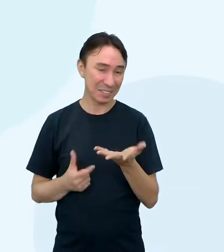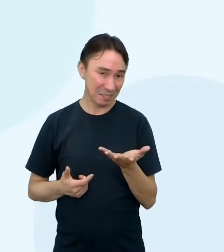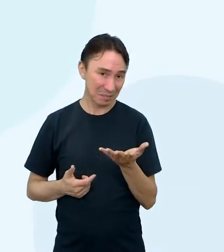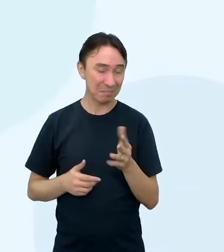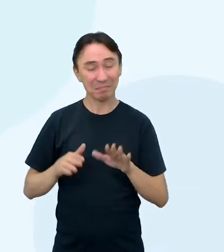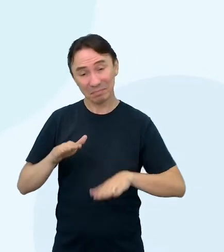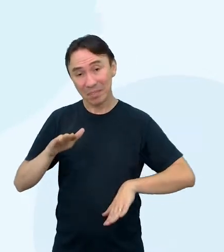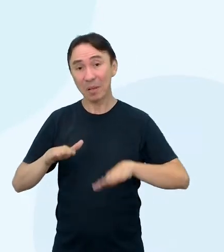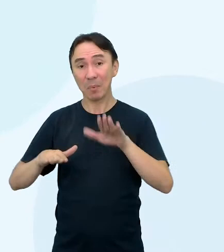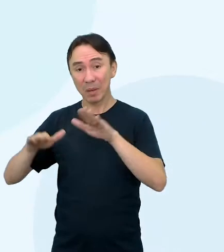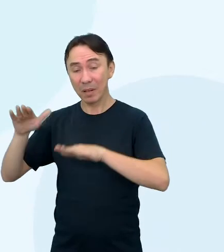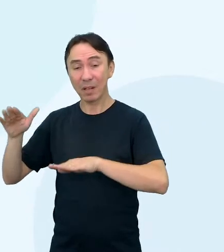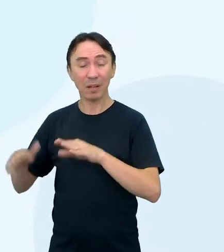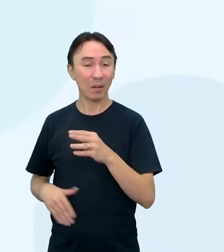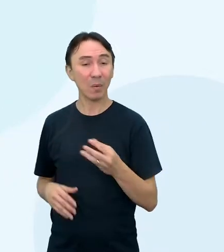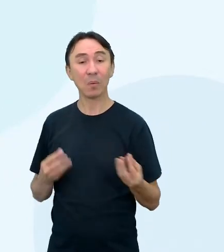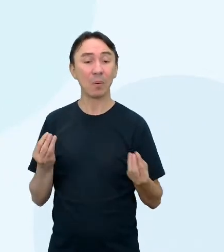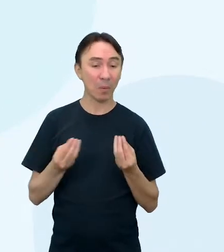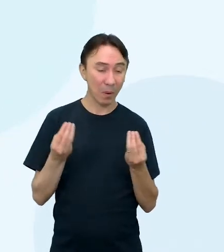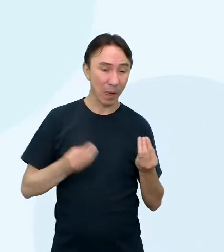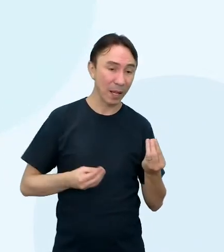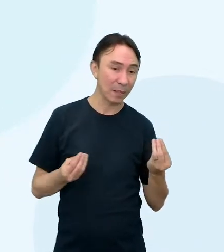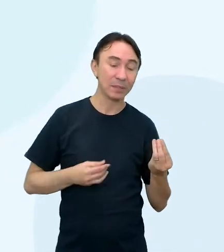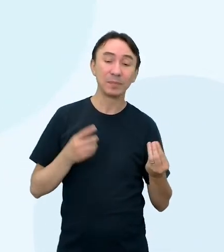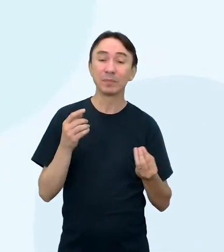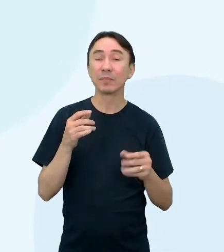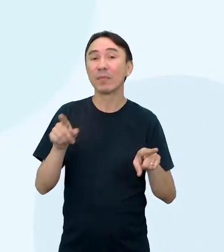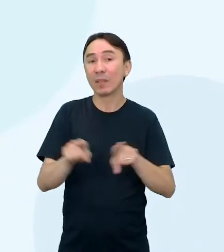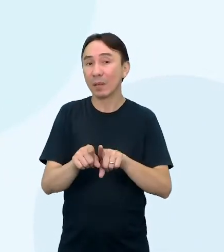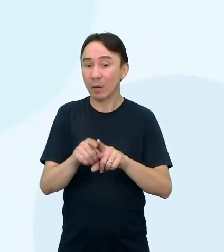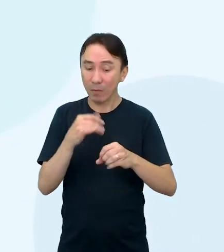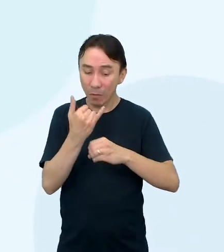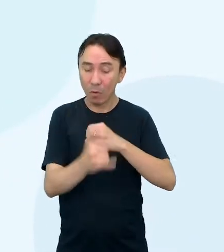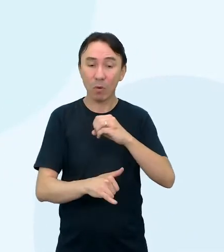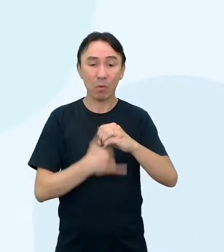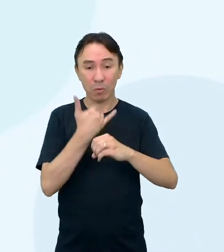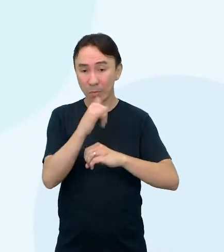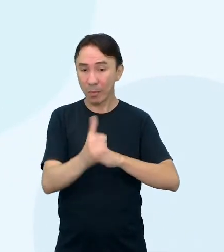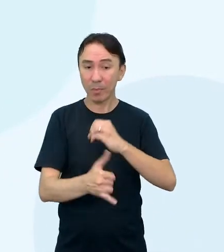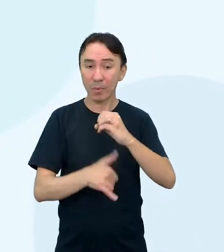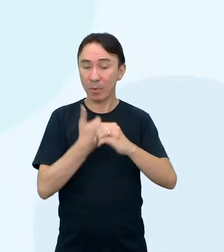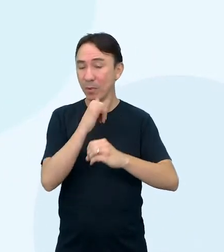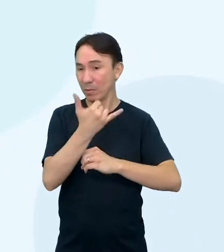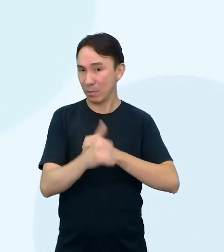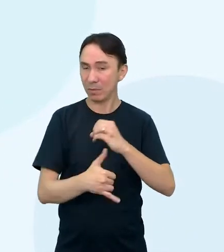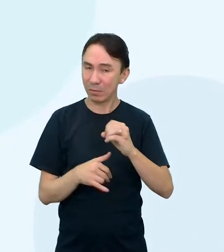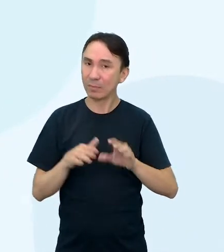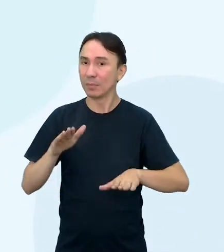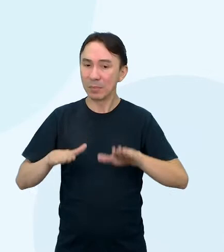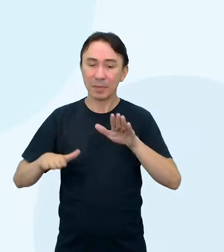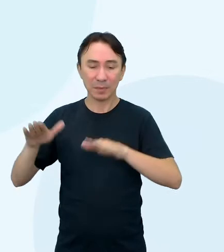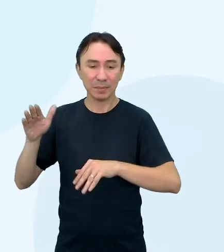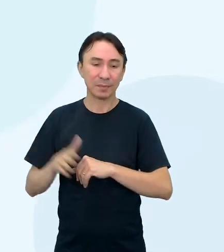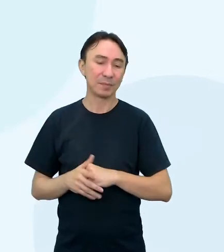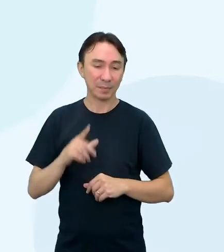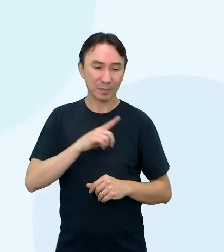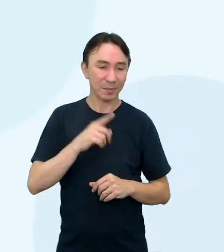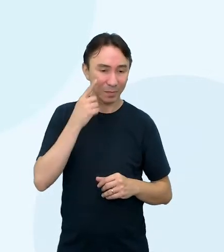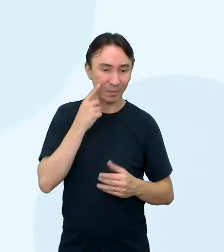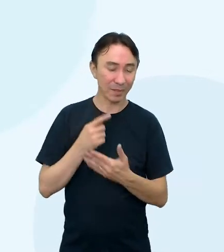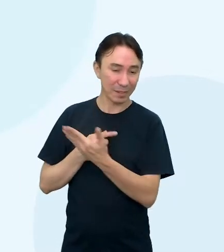dependendo da conformação e dos átomos envolvidos. Então tá aí a química, né? Nós temos aí a tabela